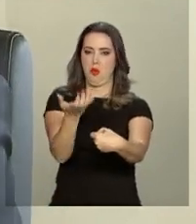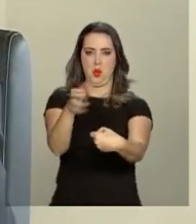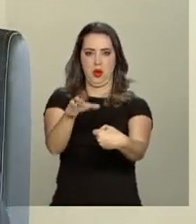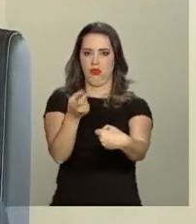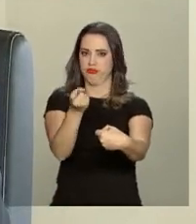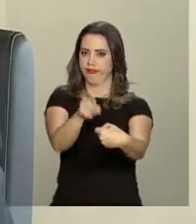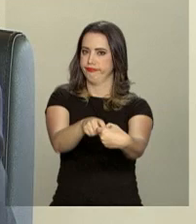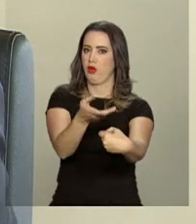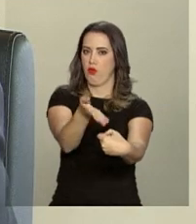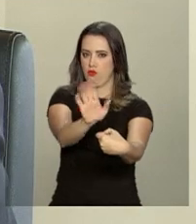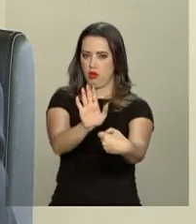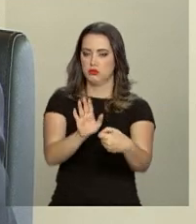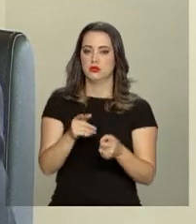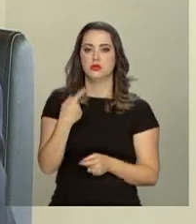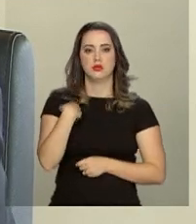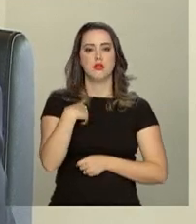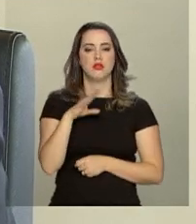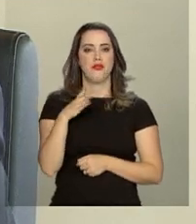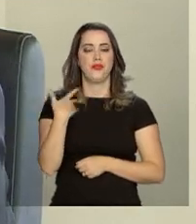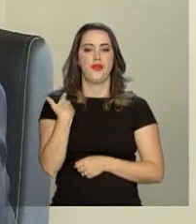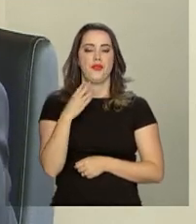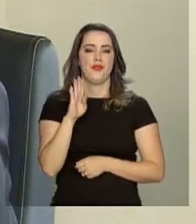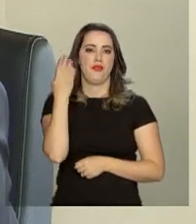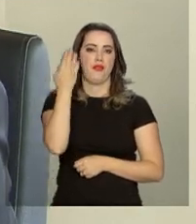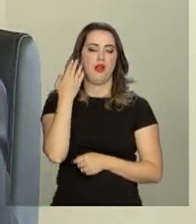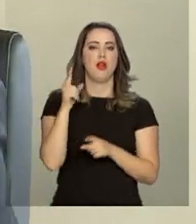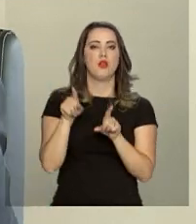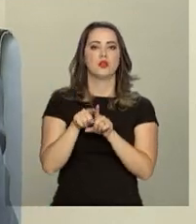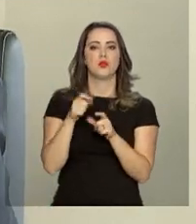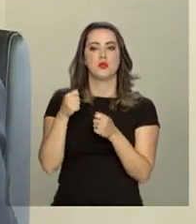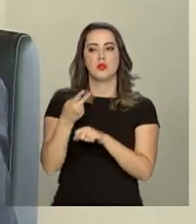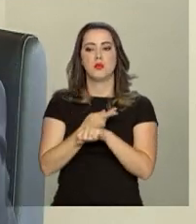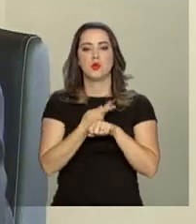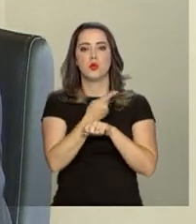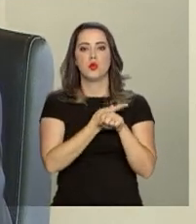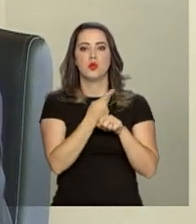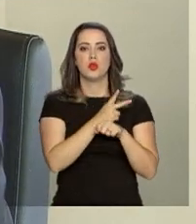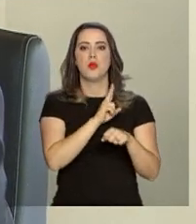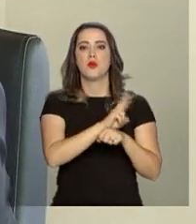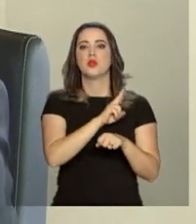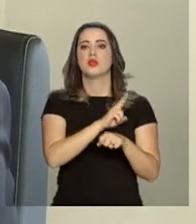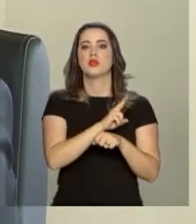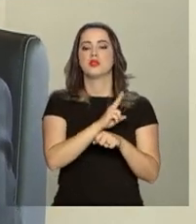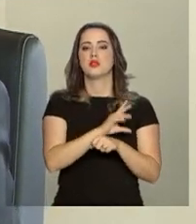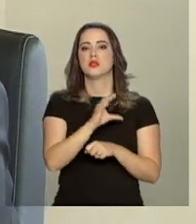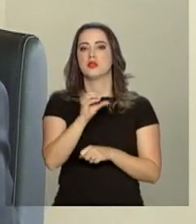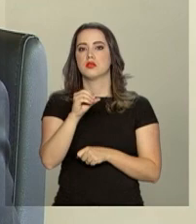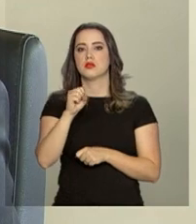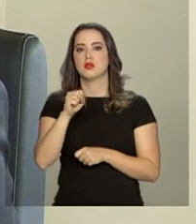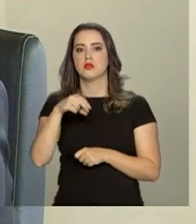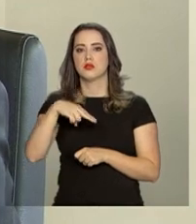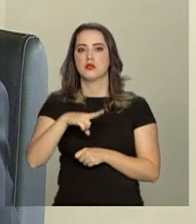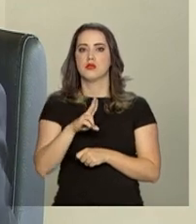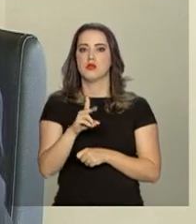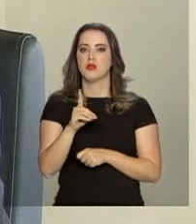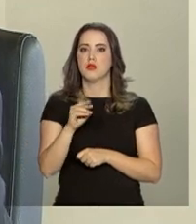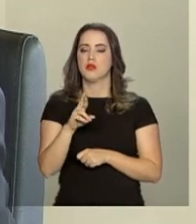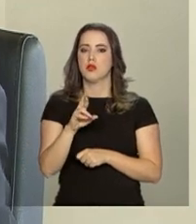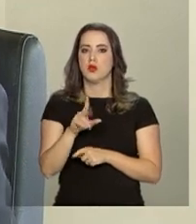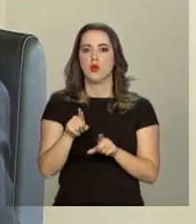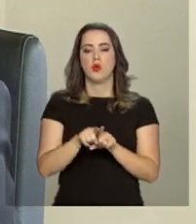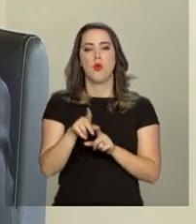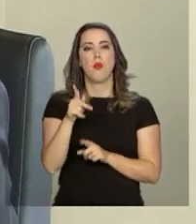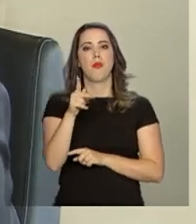e se entender que realmente foi enganado que aquele produto é falso ele deve procurar os órgãos de defesa do consumidor para fazer esse registo tanto os